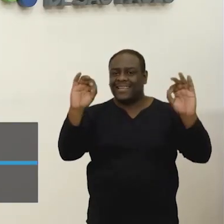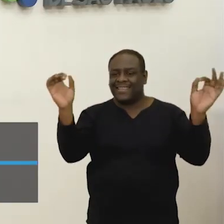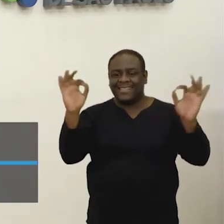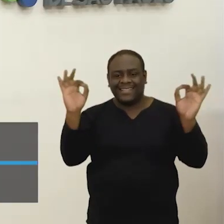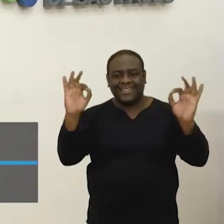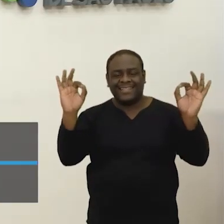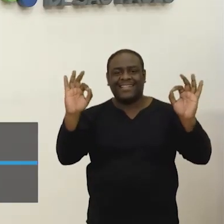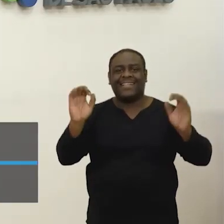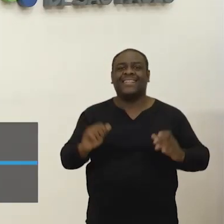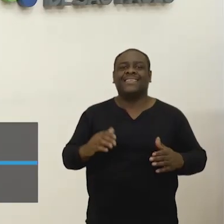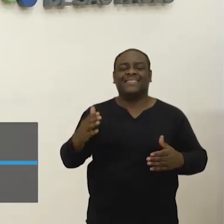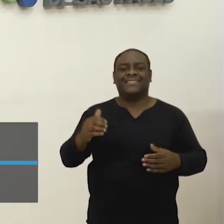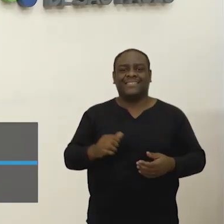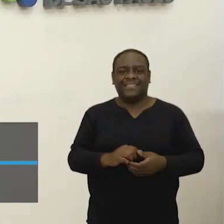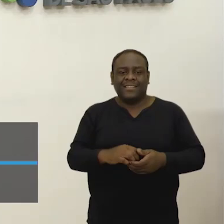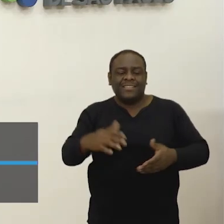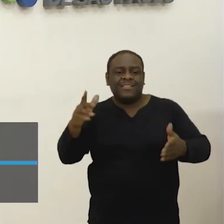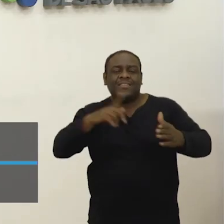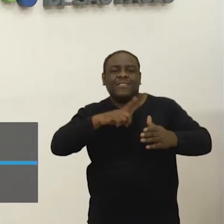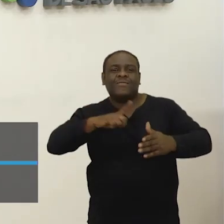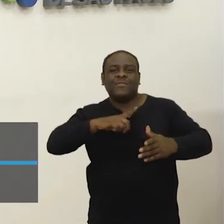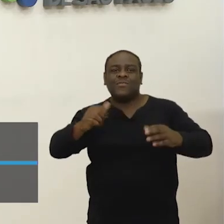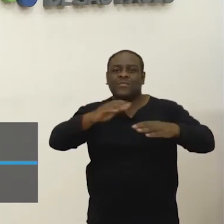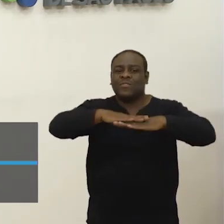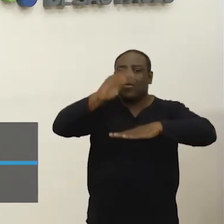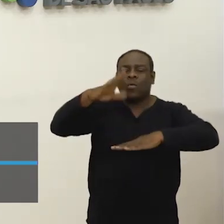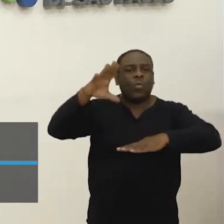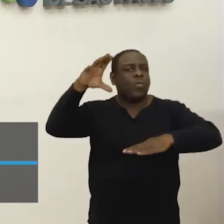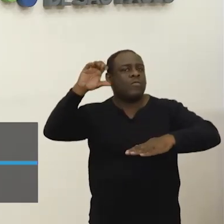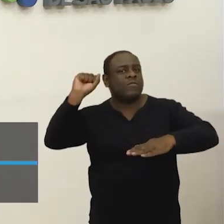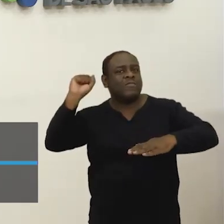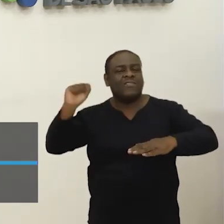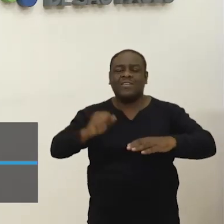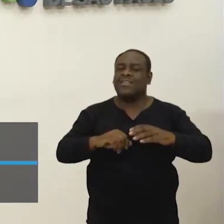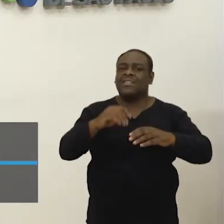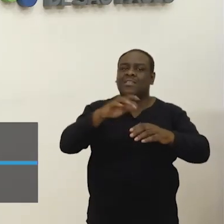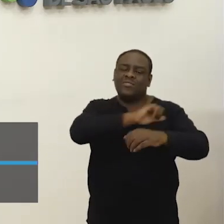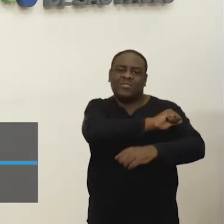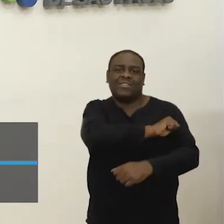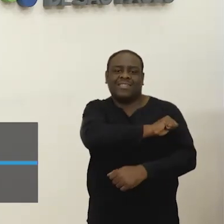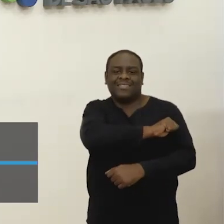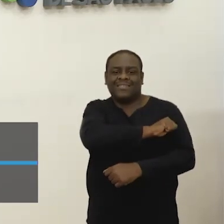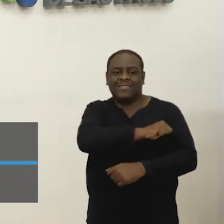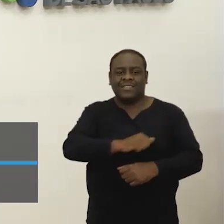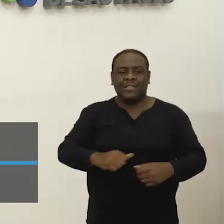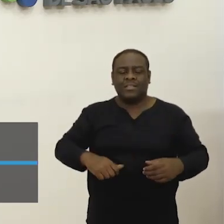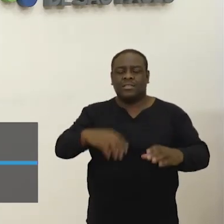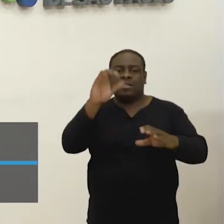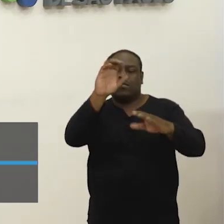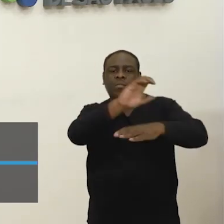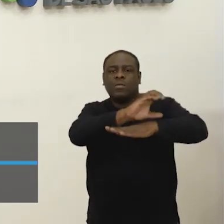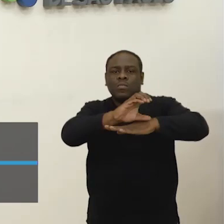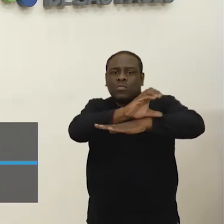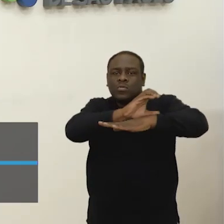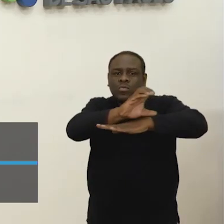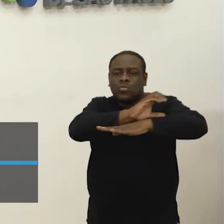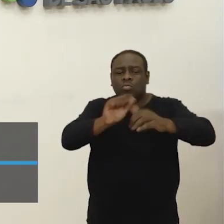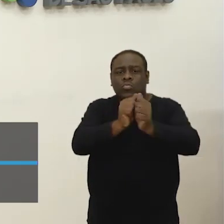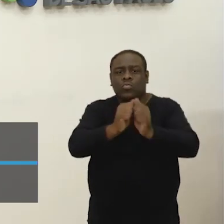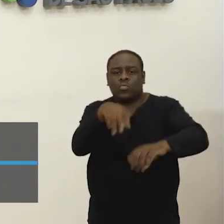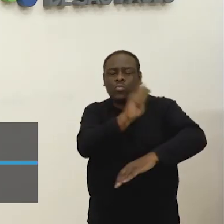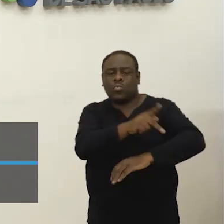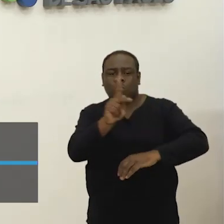é muito mais incrível ouvir isso de alunos. E olha só, tem uma contribuição bem legal aqui de um